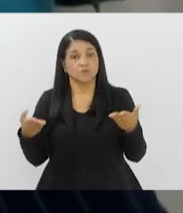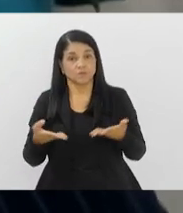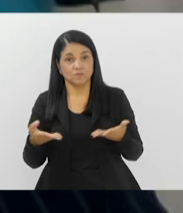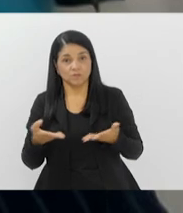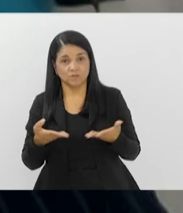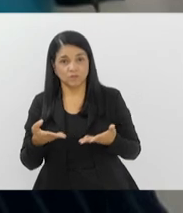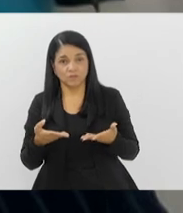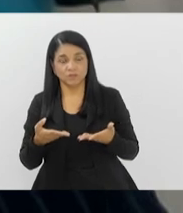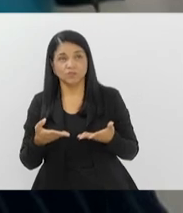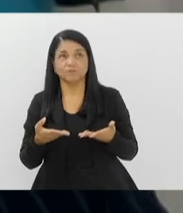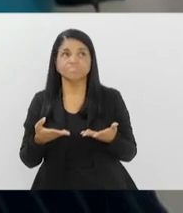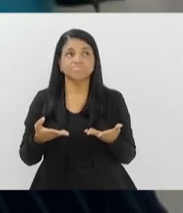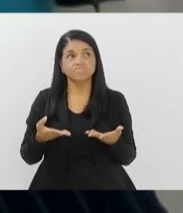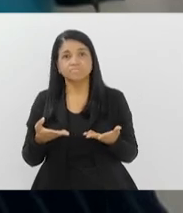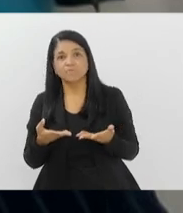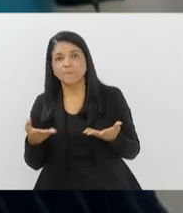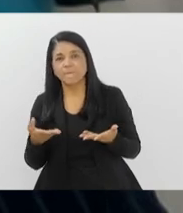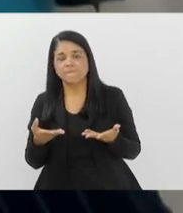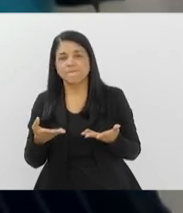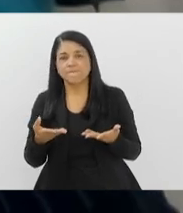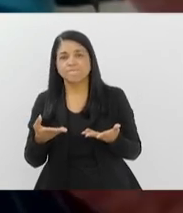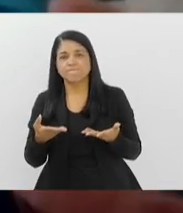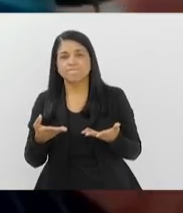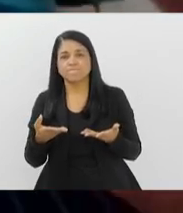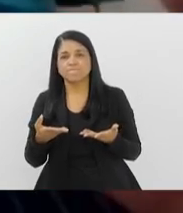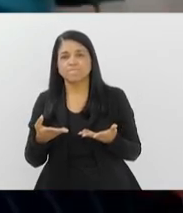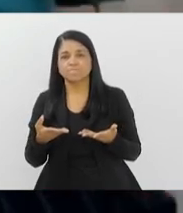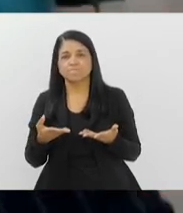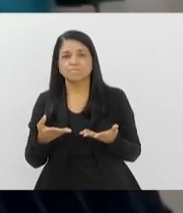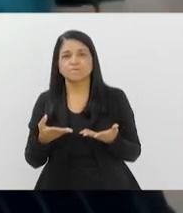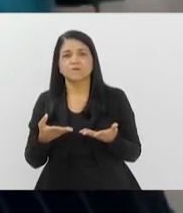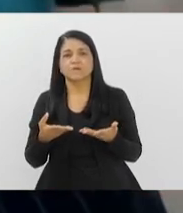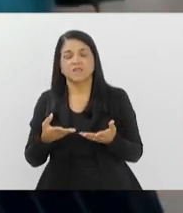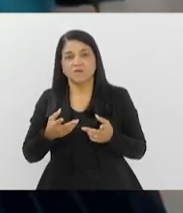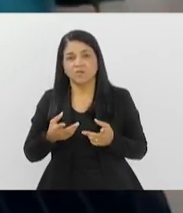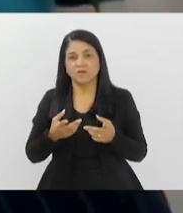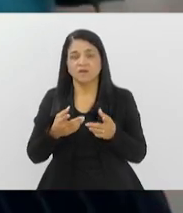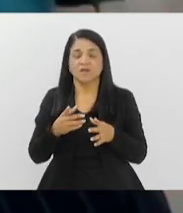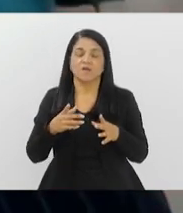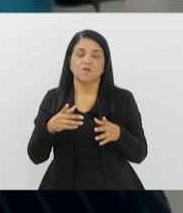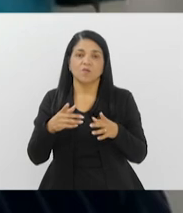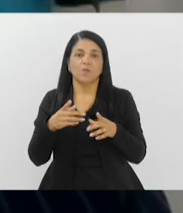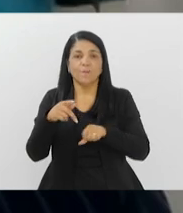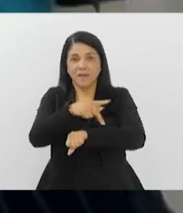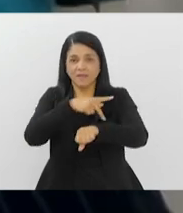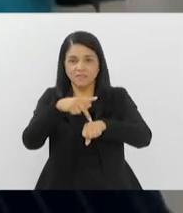assim poderíamos chamar, o grande supermercado do mundo, ou seja,